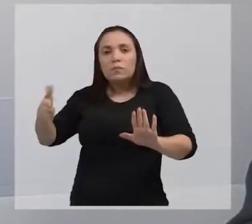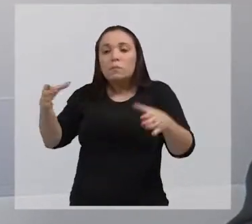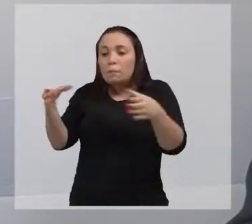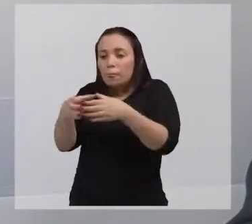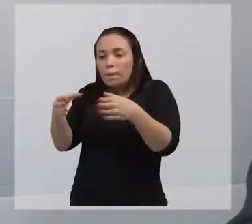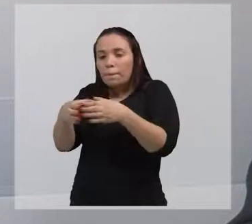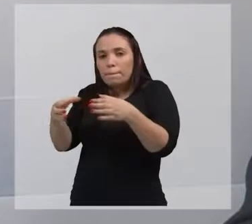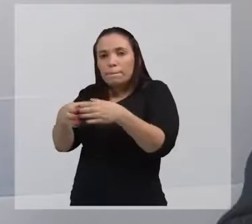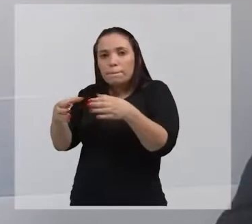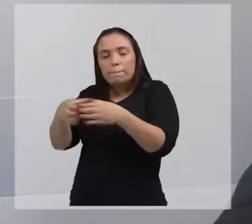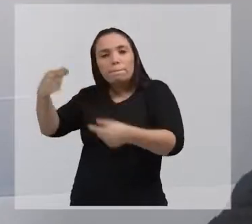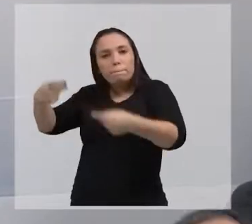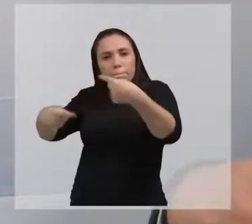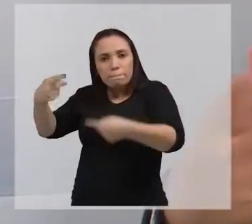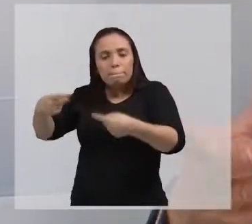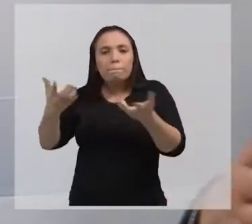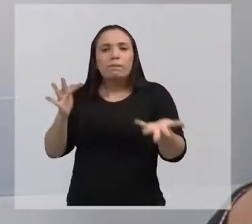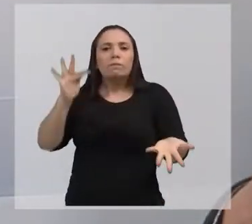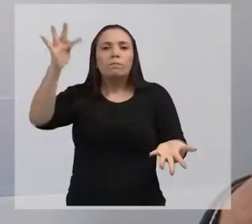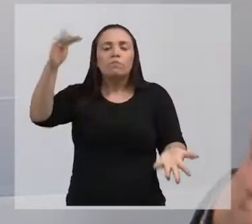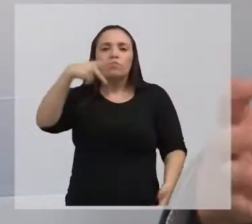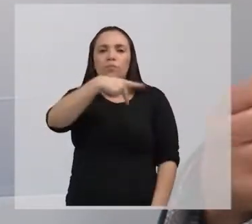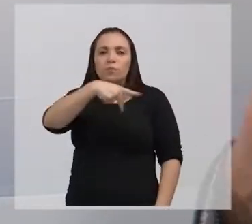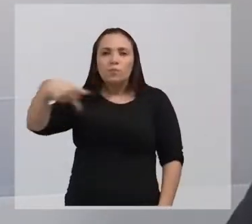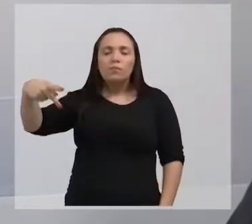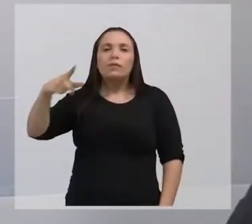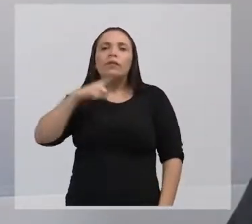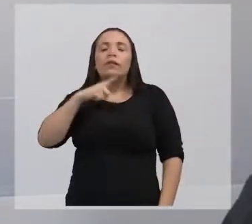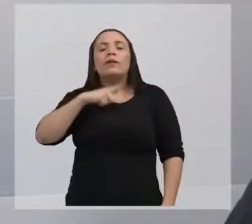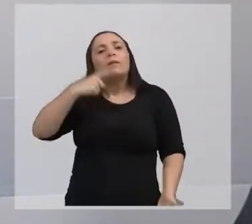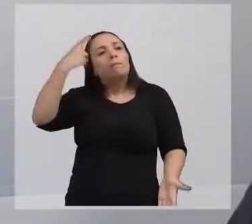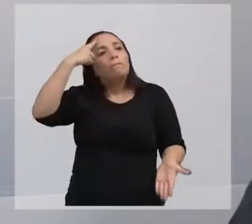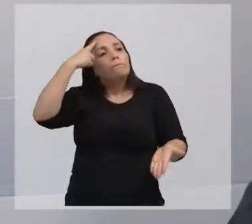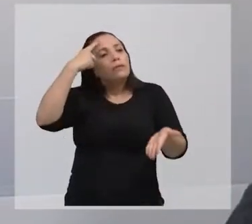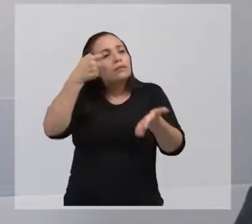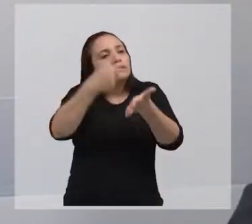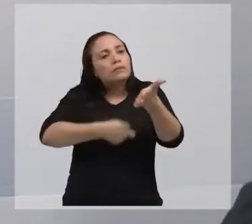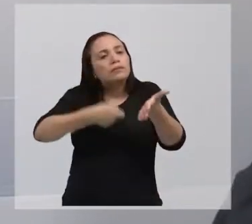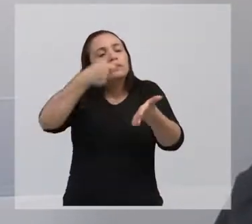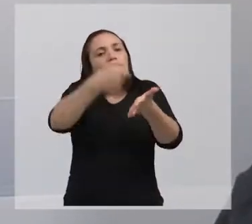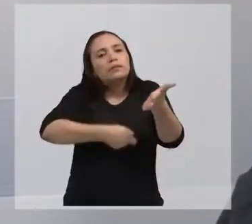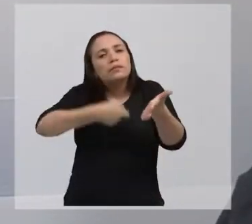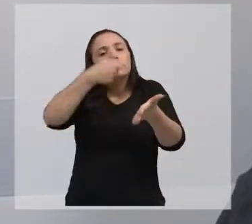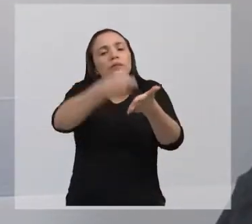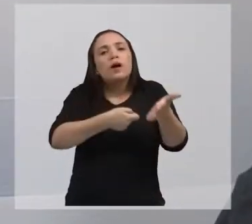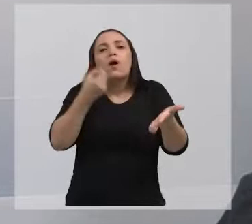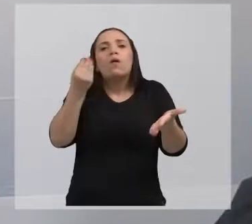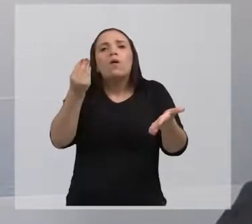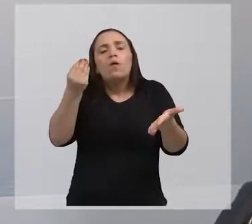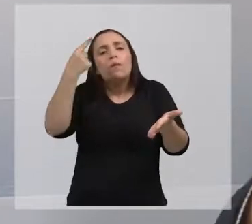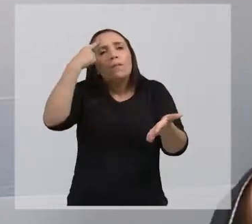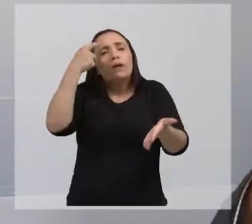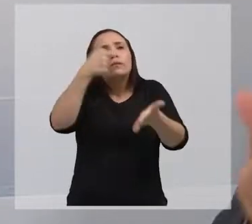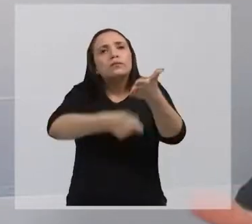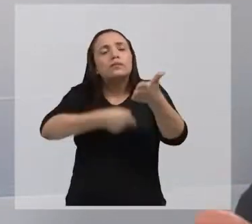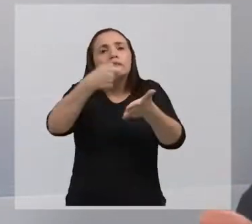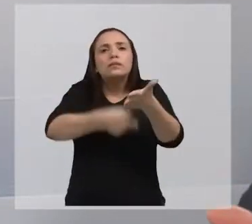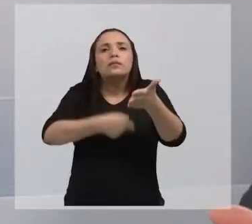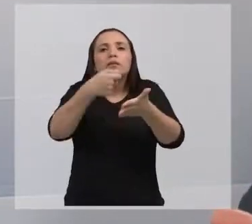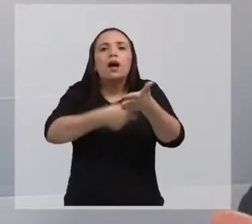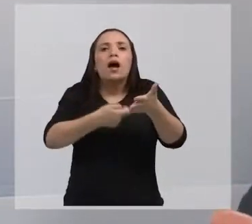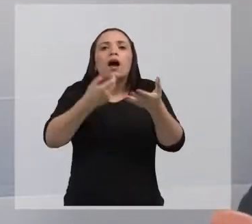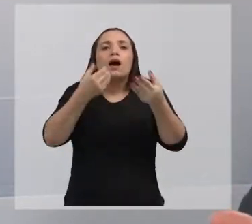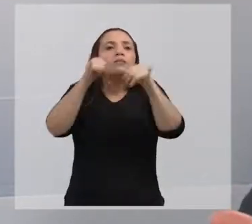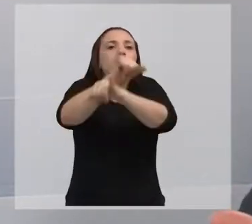classe política ou os futuros presidenciais batendo cabeça, Carlos Frederico. Não sabe como se comunicar com